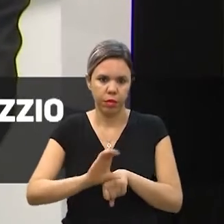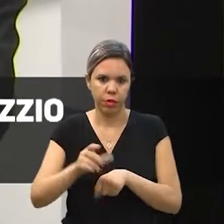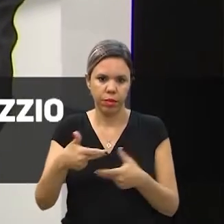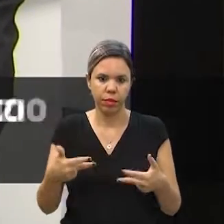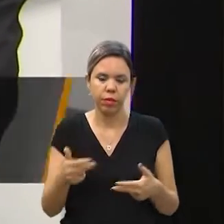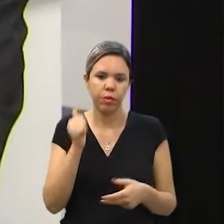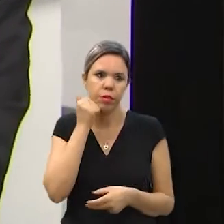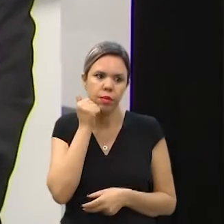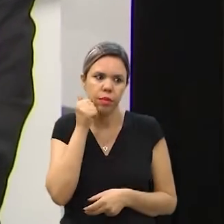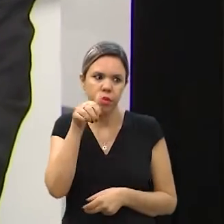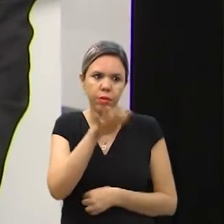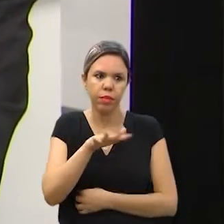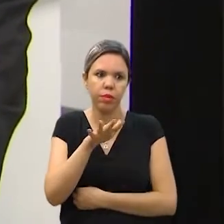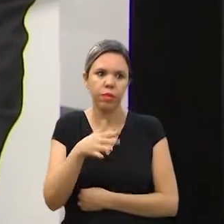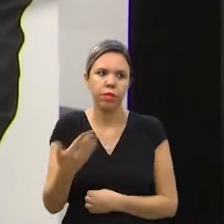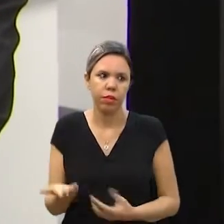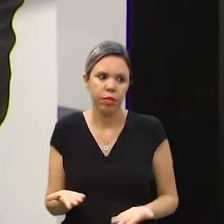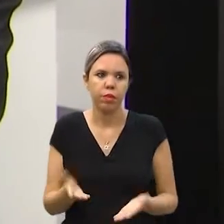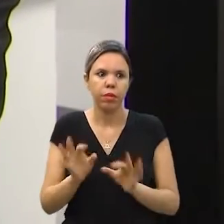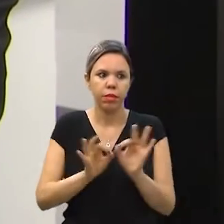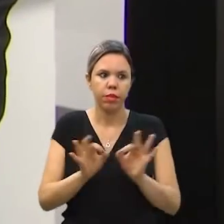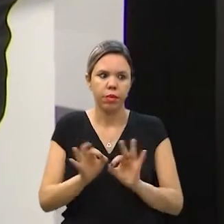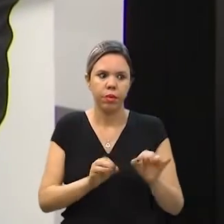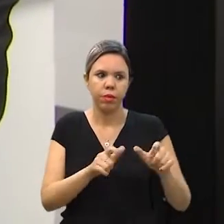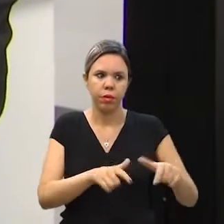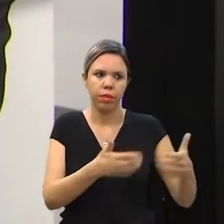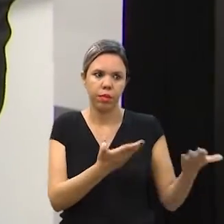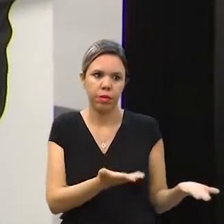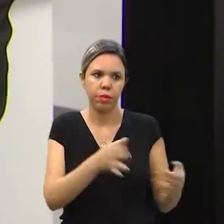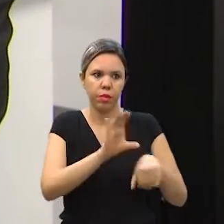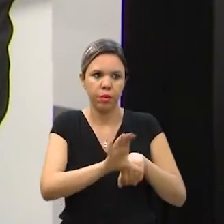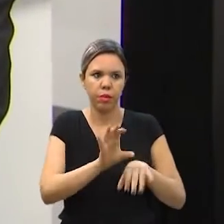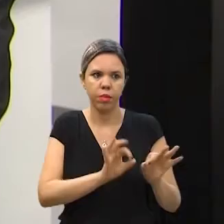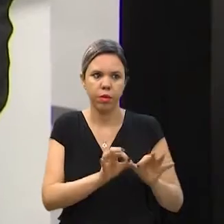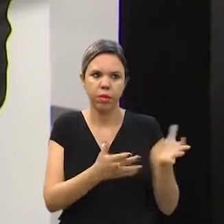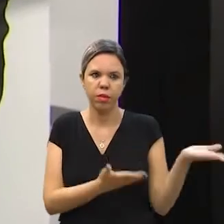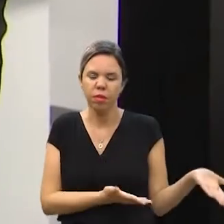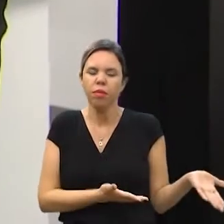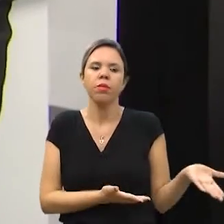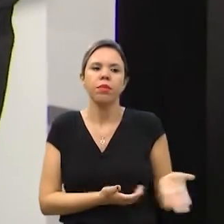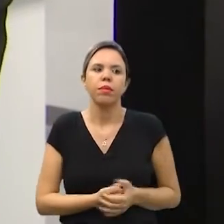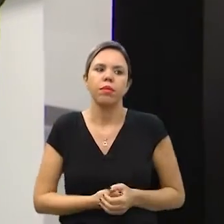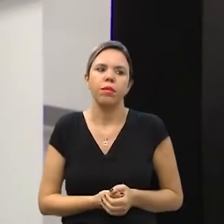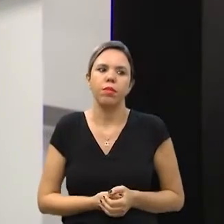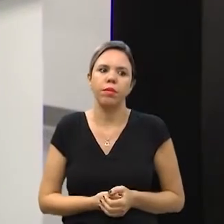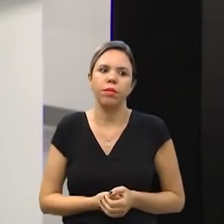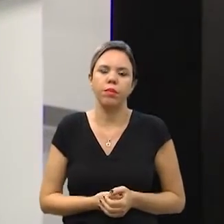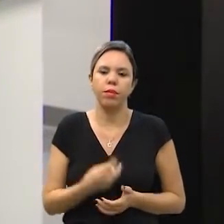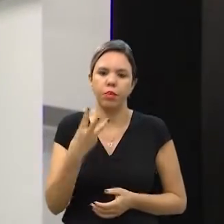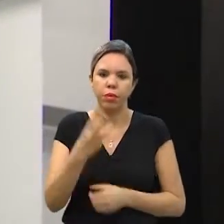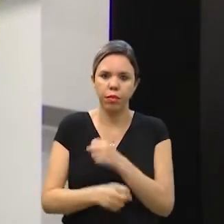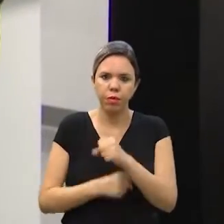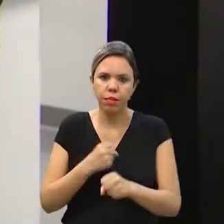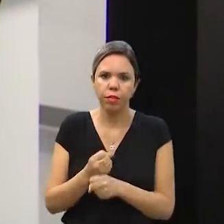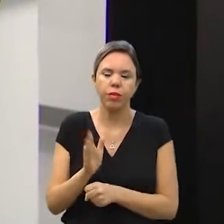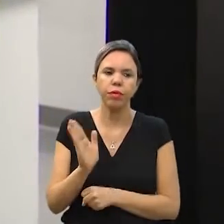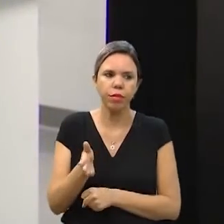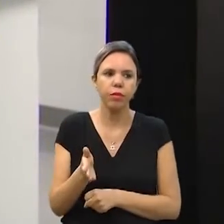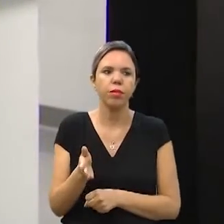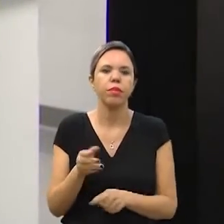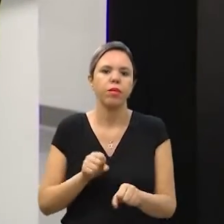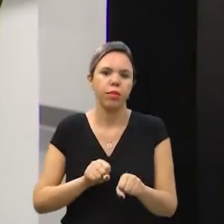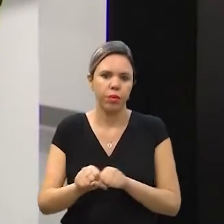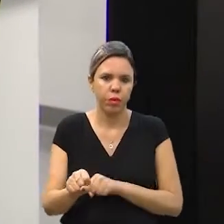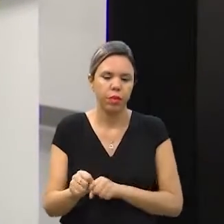formação de cientistas, né? Então a gente preparou um curso, né, que com 3 anos aqui